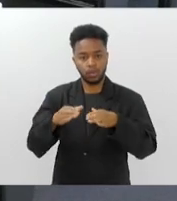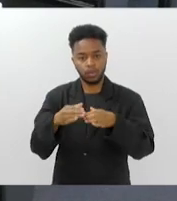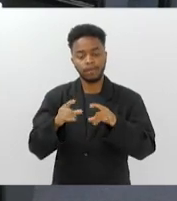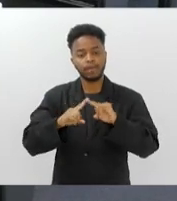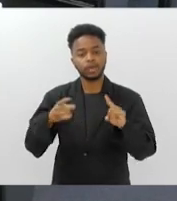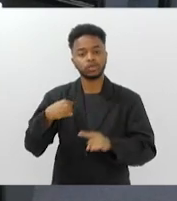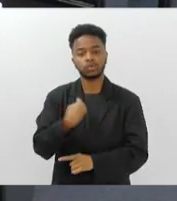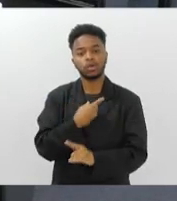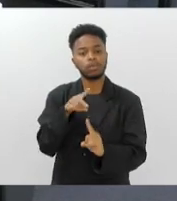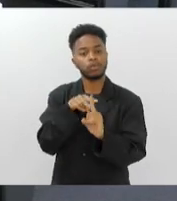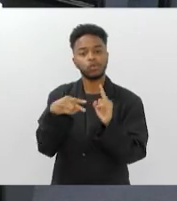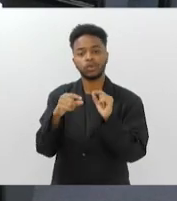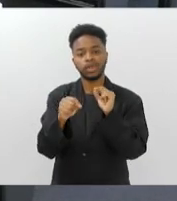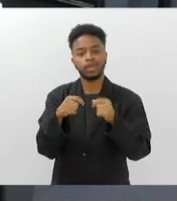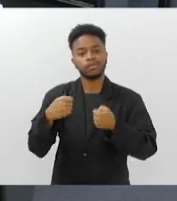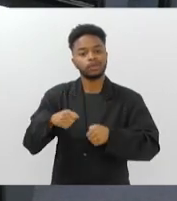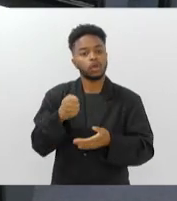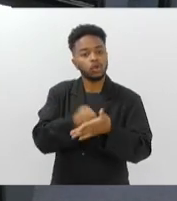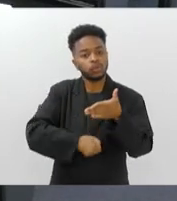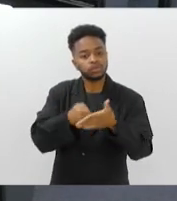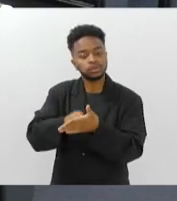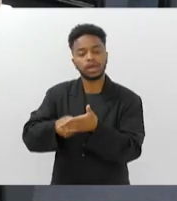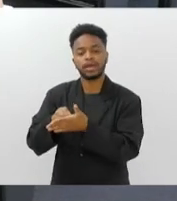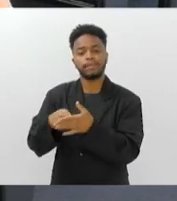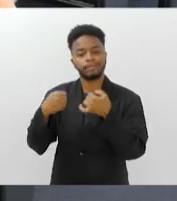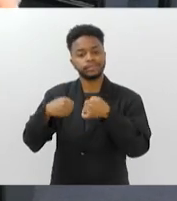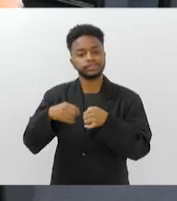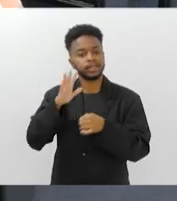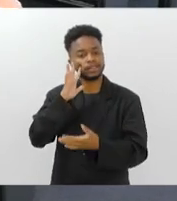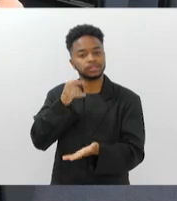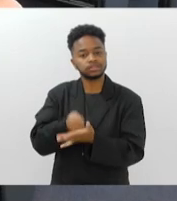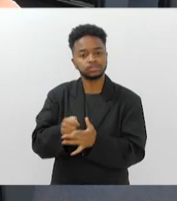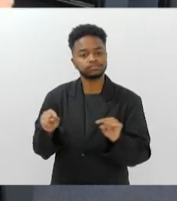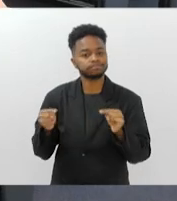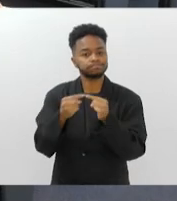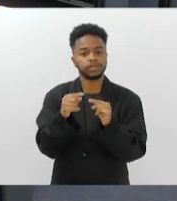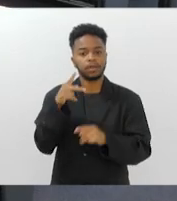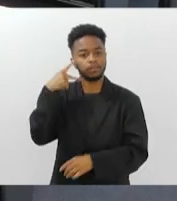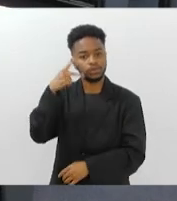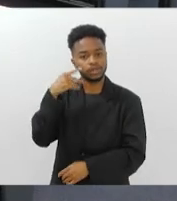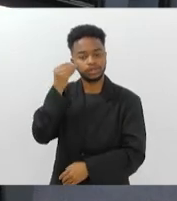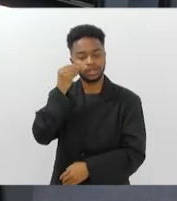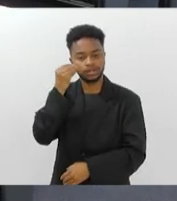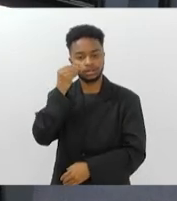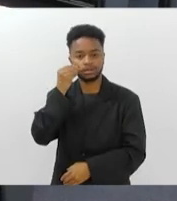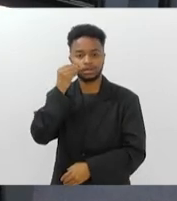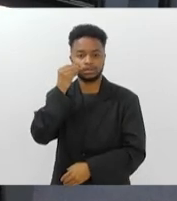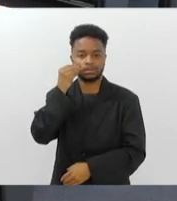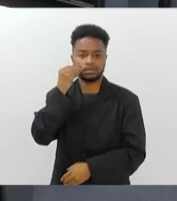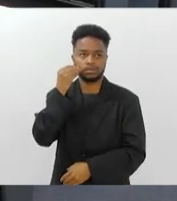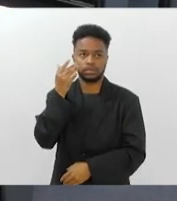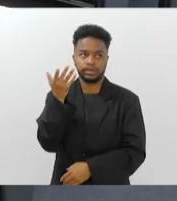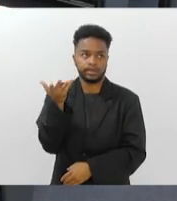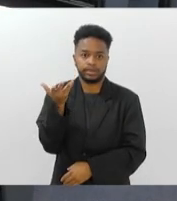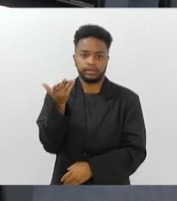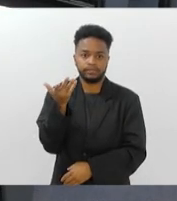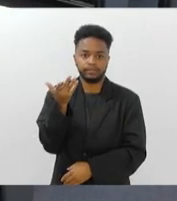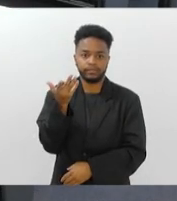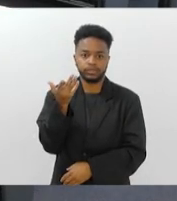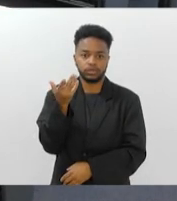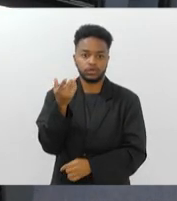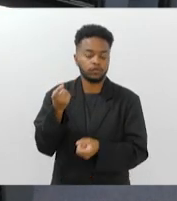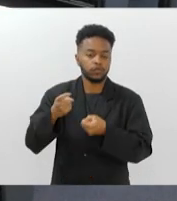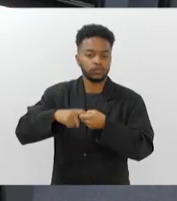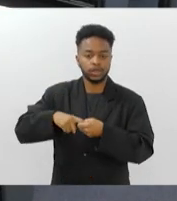entendimento que a gente precisa lutar incidir politicamente para que a gente retorne né com a tuberculose dentro da